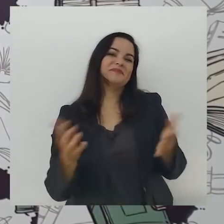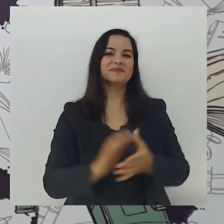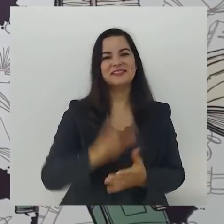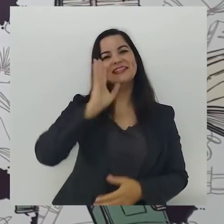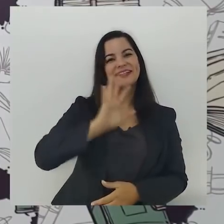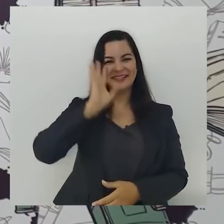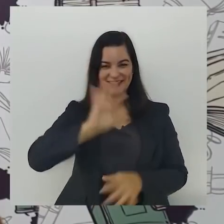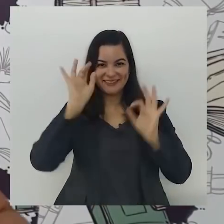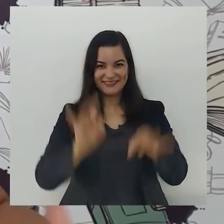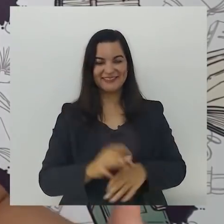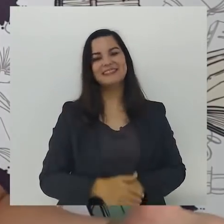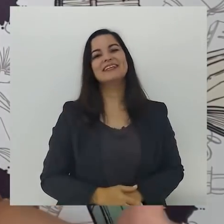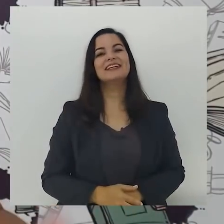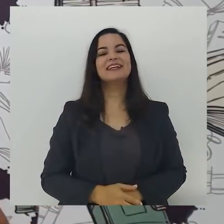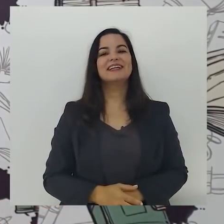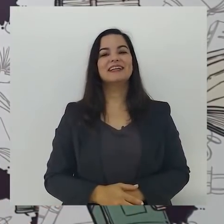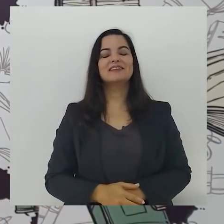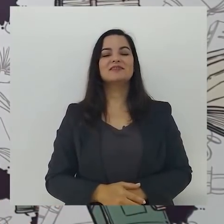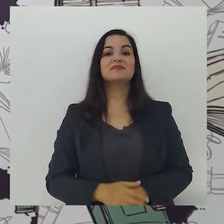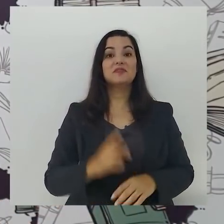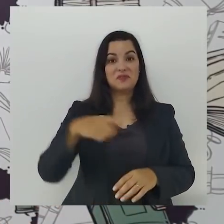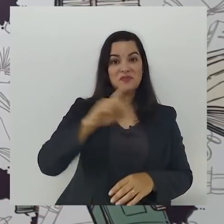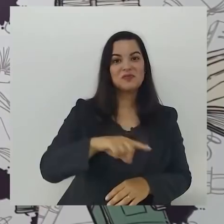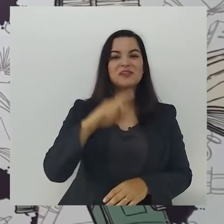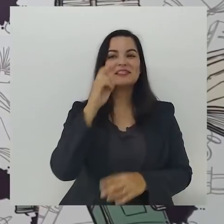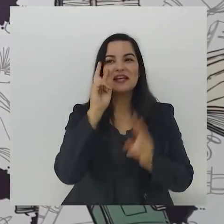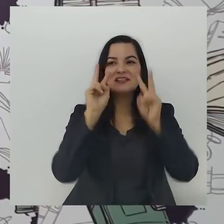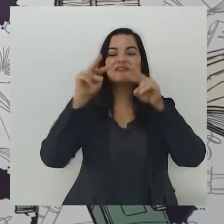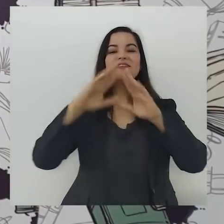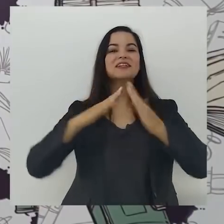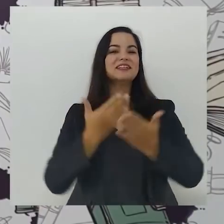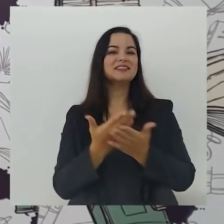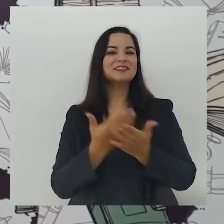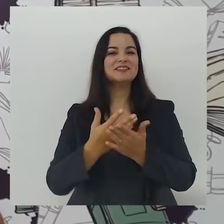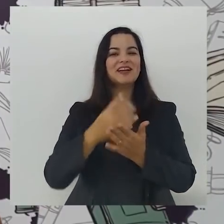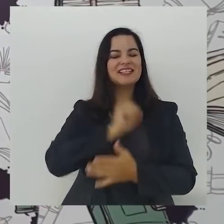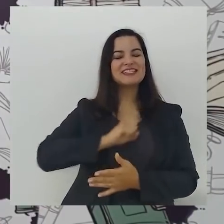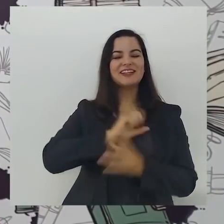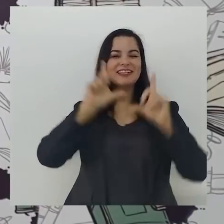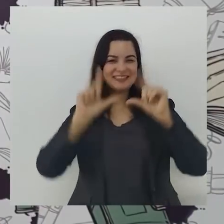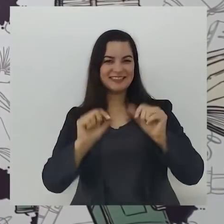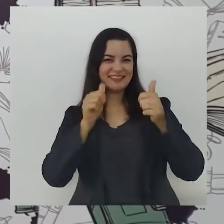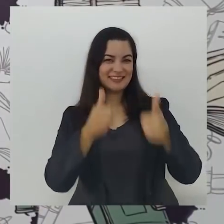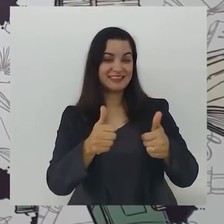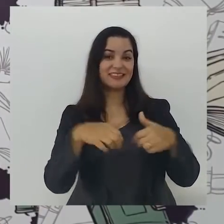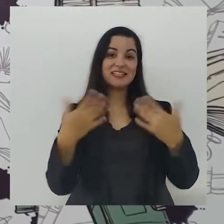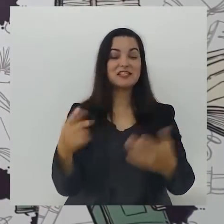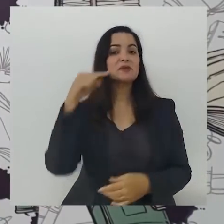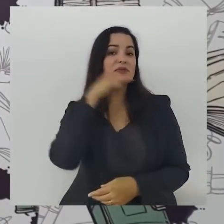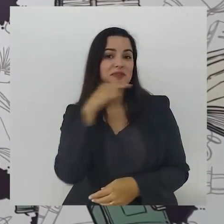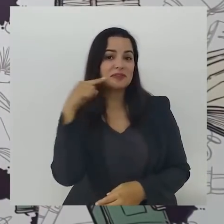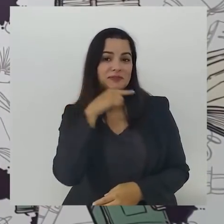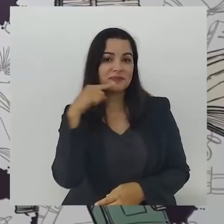Ai, que legal! Fizeram uma viagem até a escola e mataram um pouquinho a saudade. Então, Chiquinha Gonzaga, ela tem